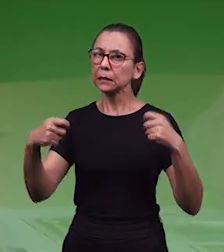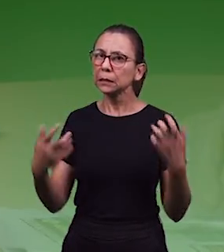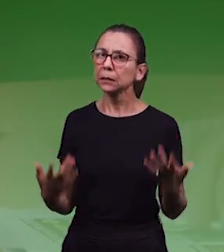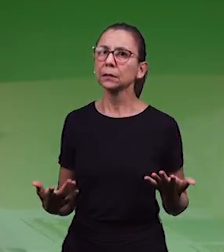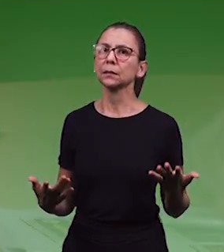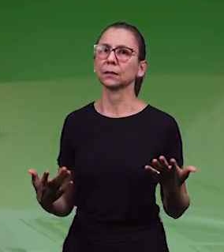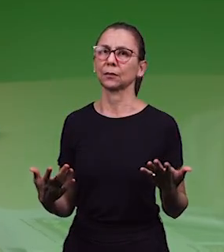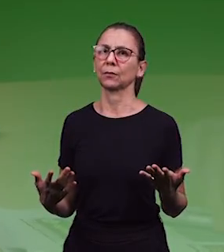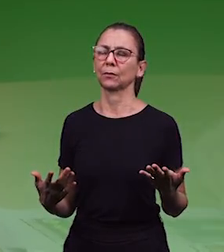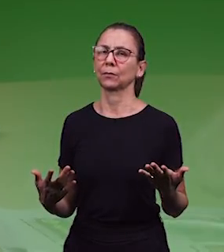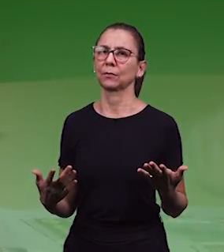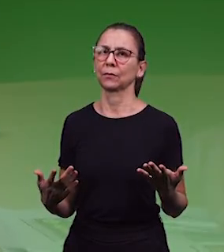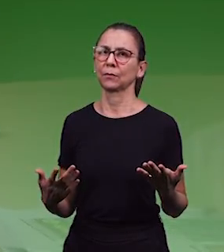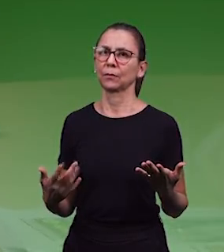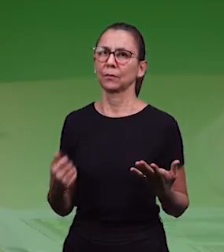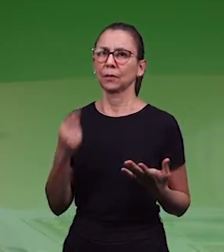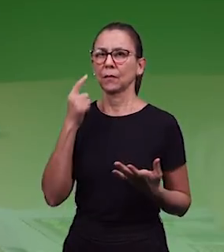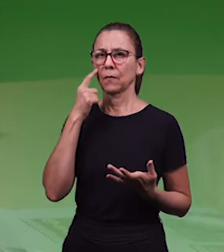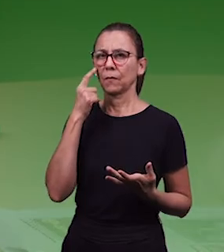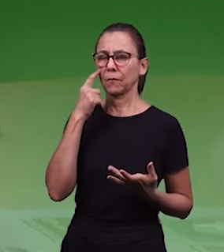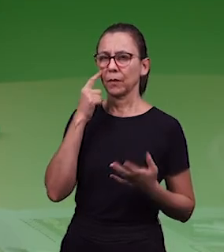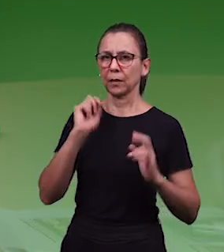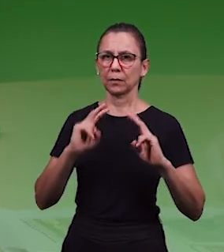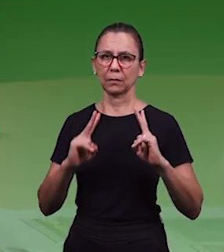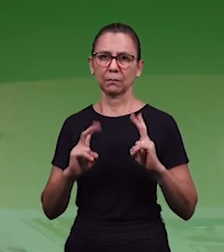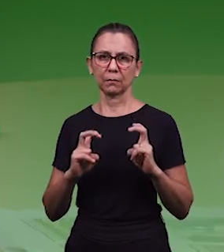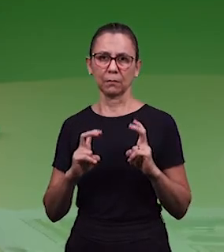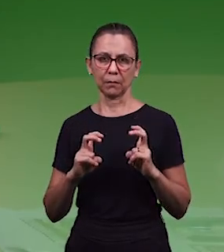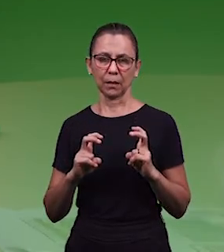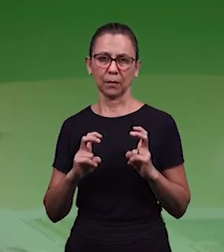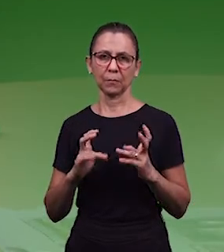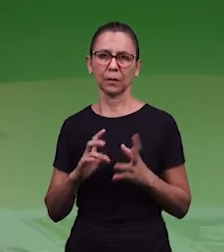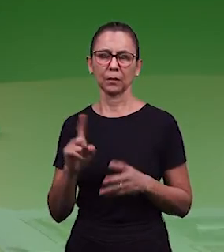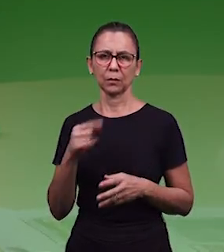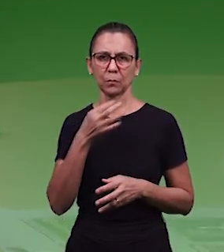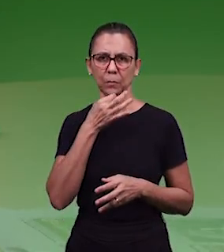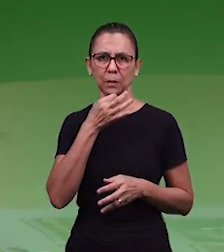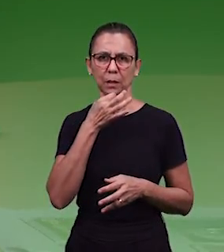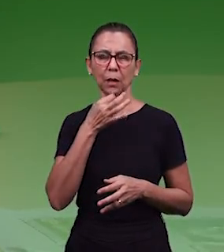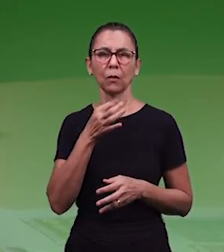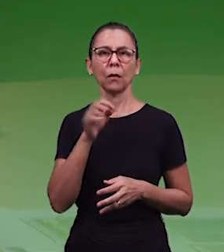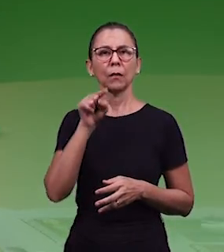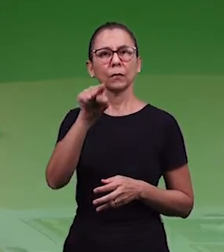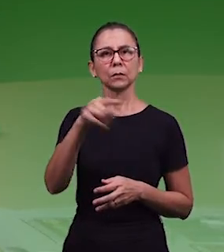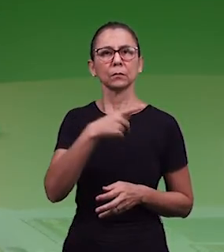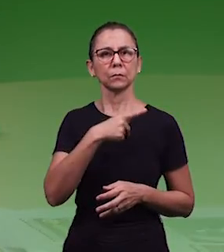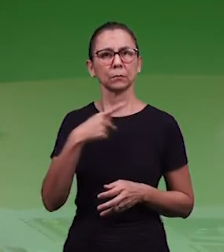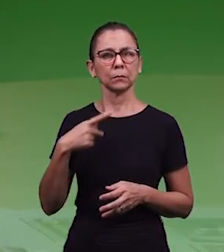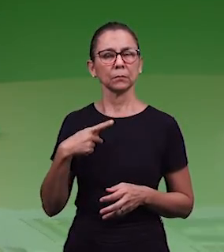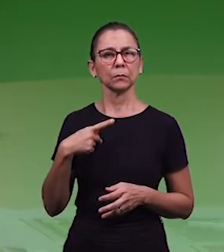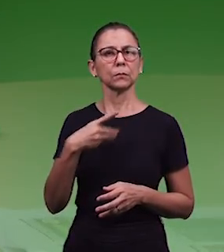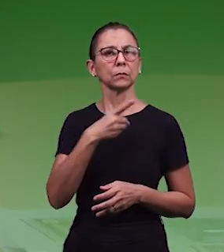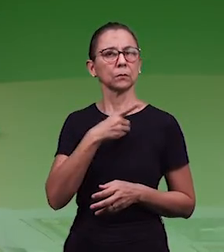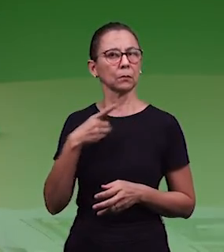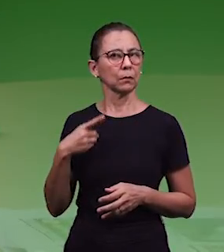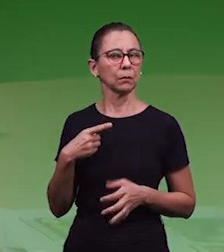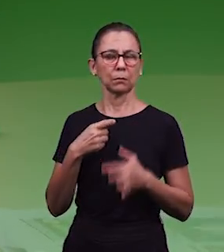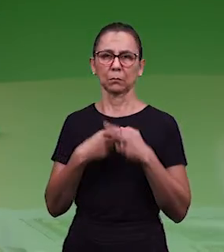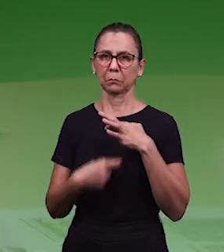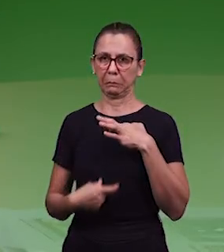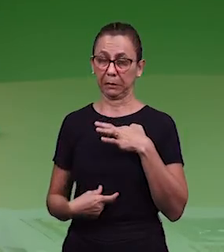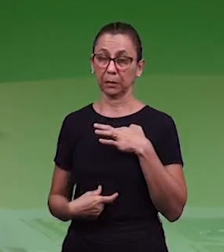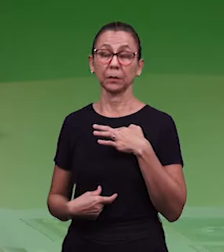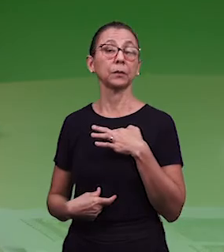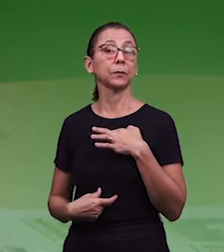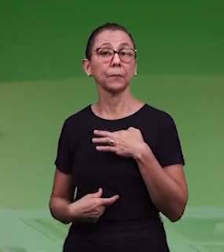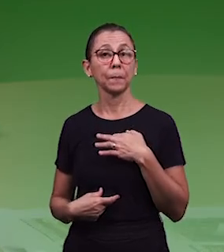revisitar esse tema. Nós até sugerimos que você que é pastor, você que é diácono, obreiro,